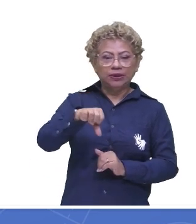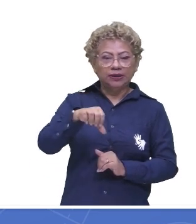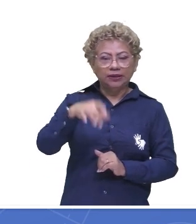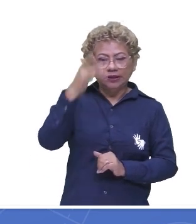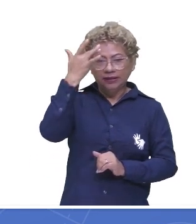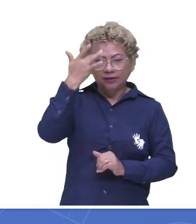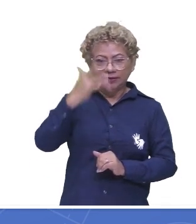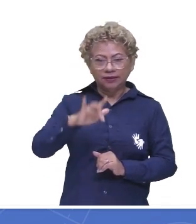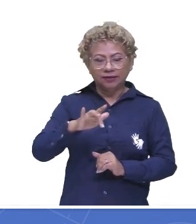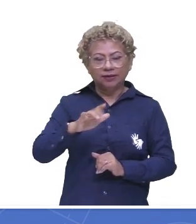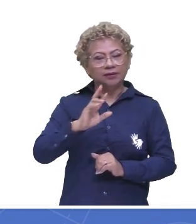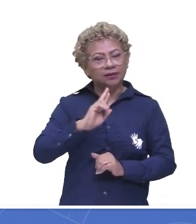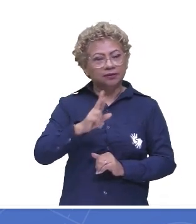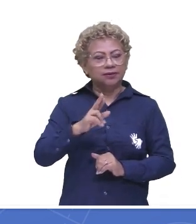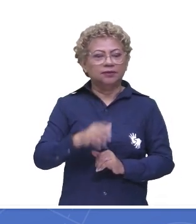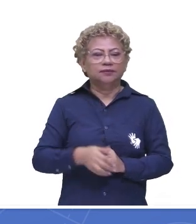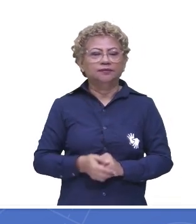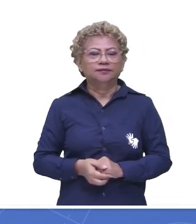nosso gabarito.